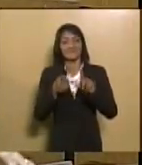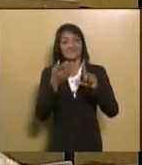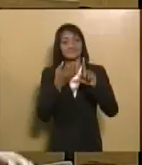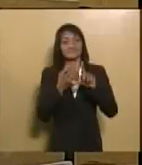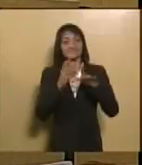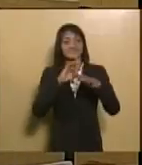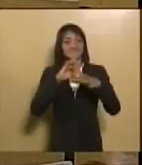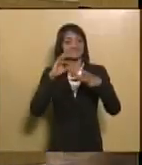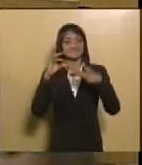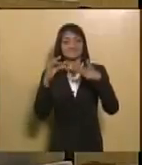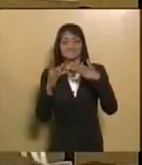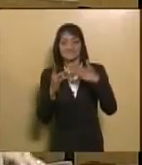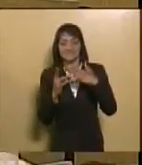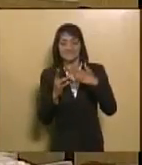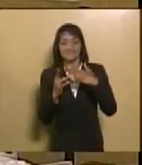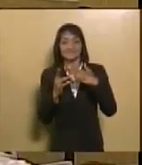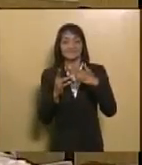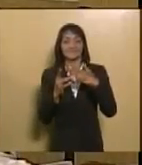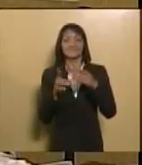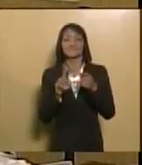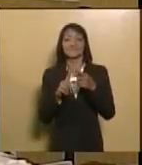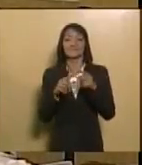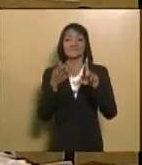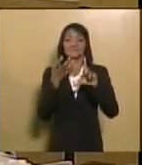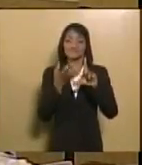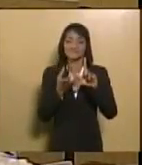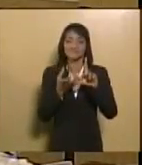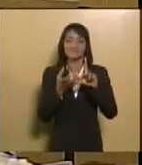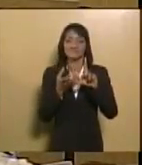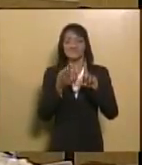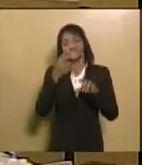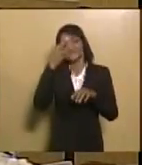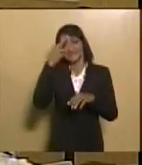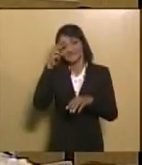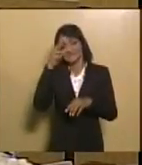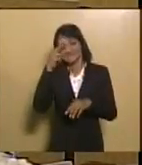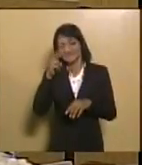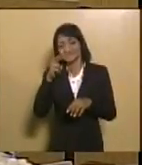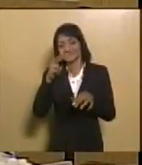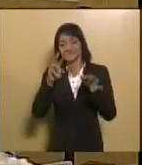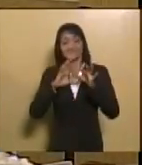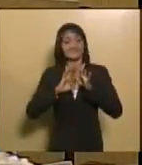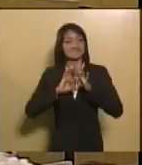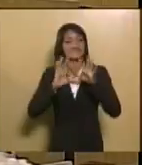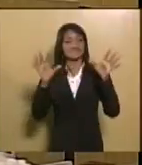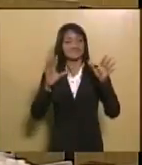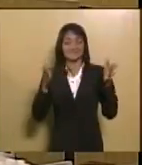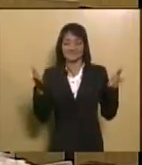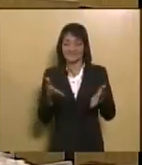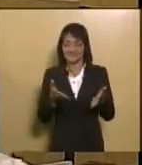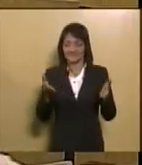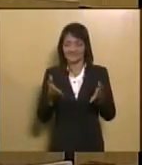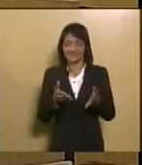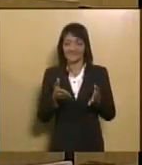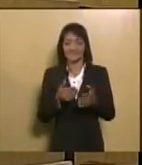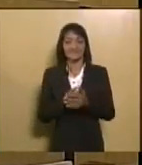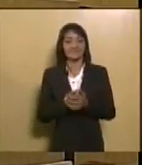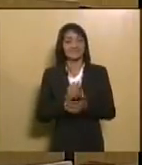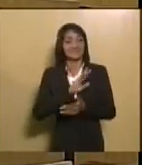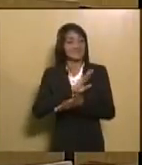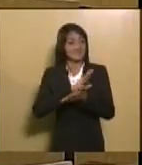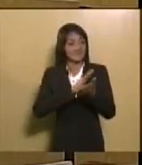redes sociais, TV Alese também. Relembrando, senhor presidente, em canal aberto, agora sendo visto os